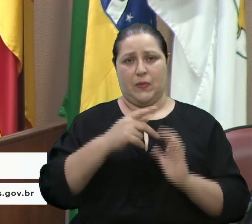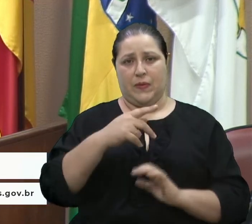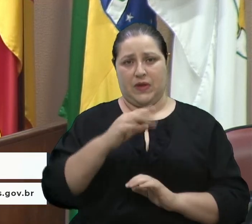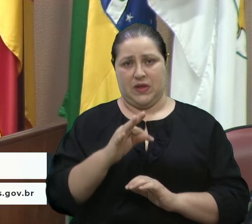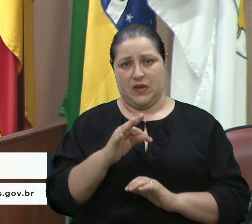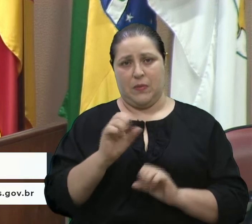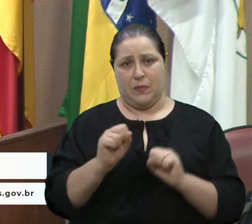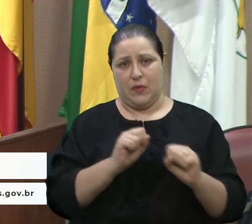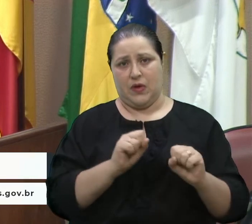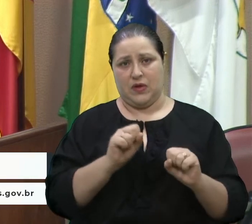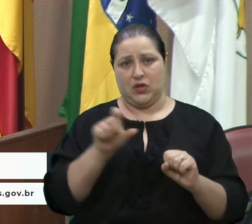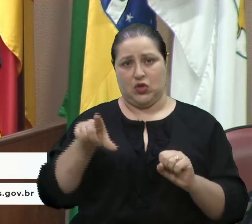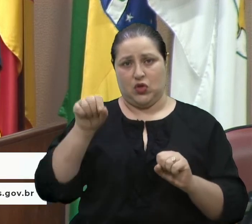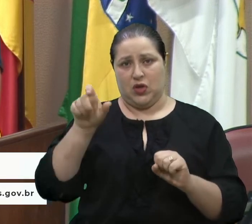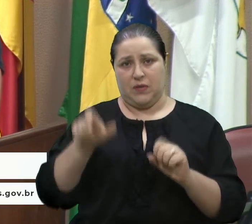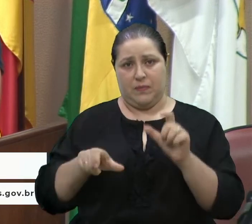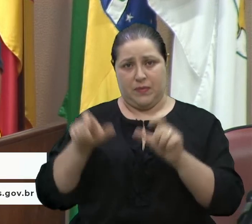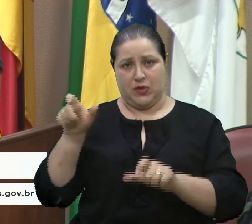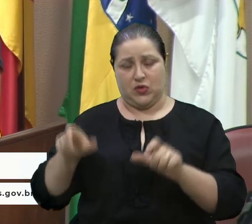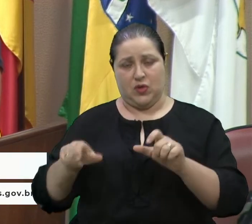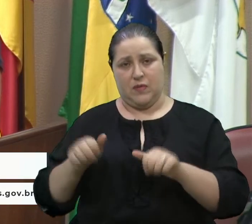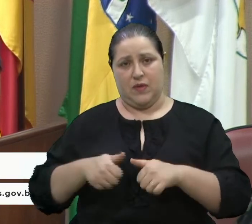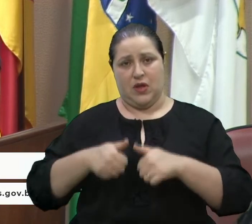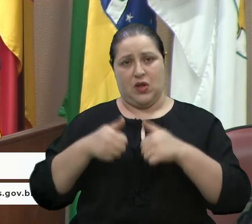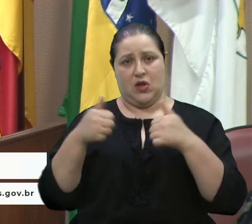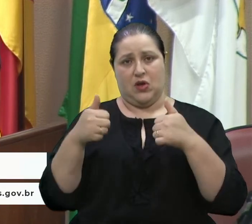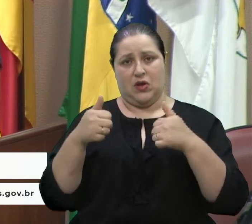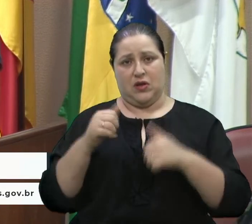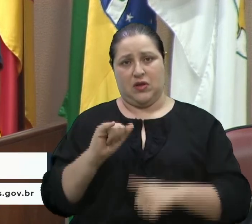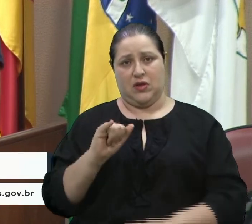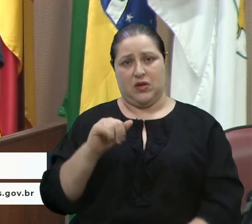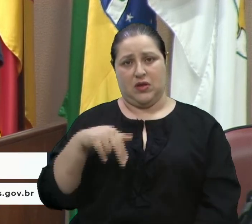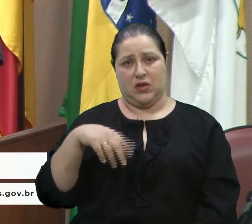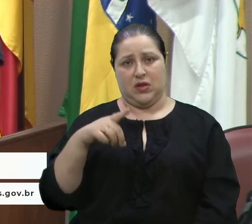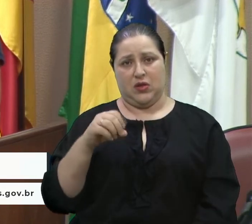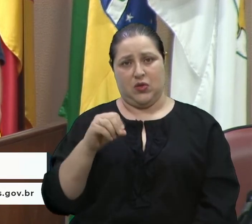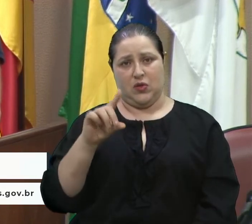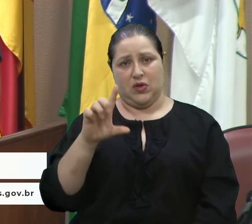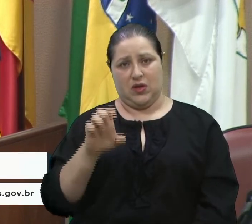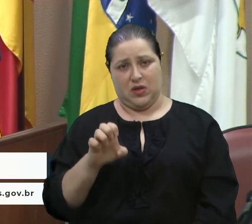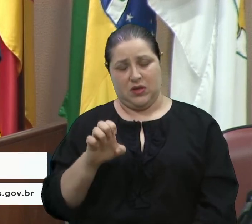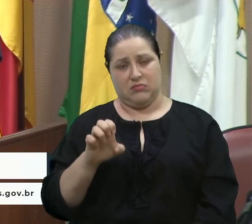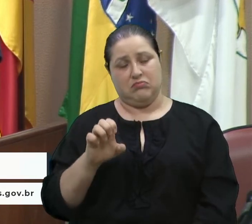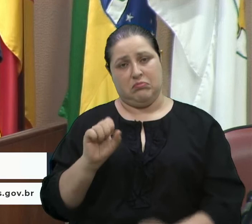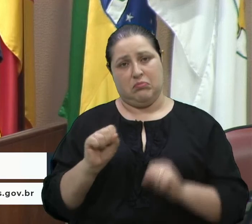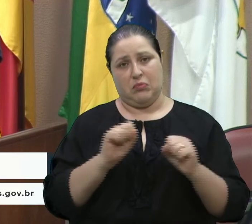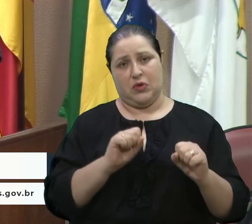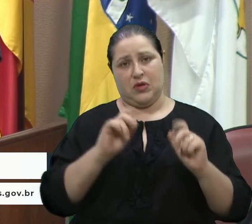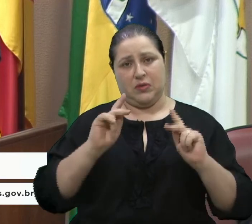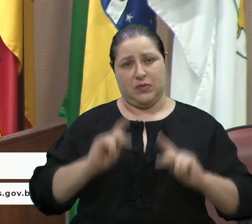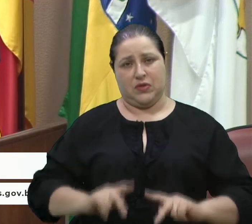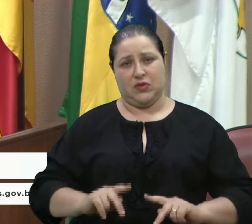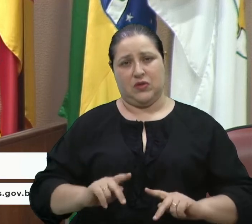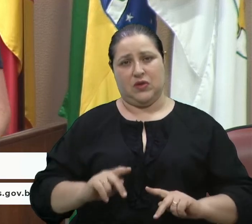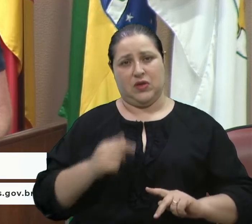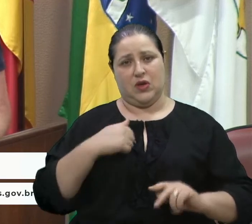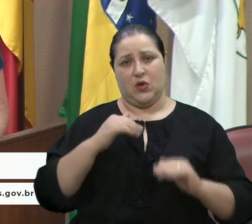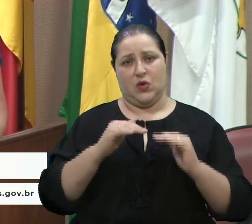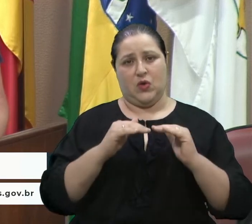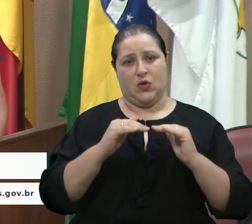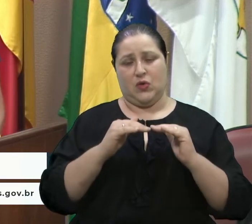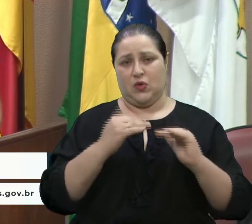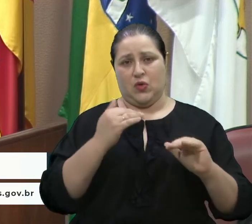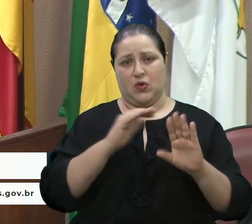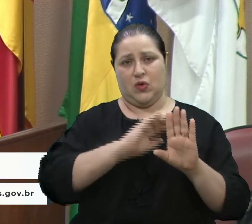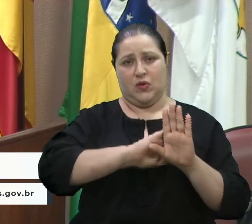República, pessoas que, eu discordo com certeza da ideologia, mas que não estivessem ilameadas na corrupção. Triplex,